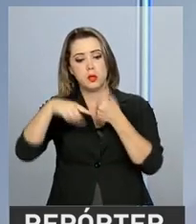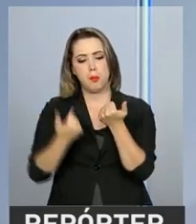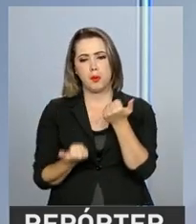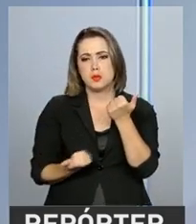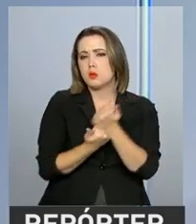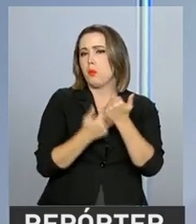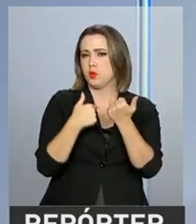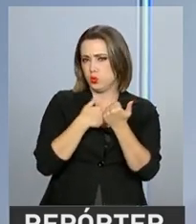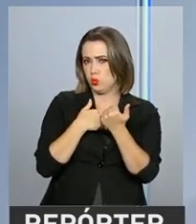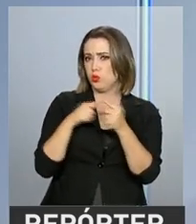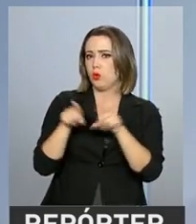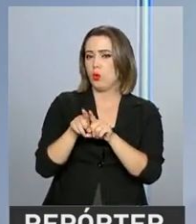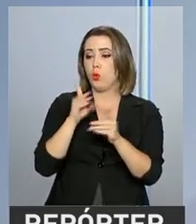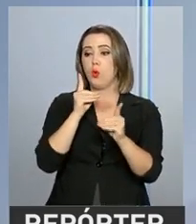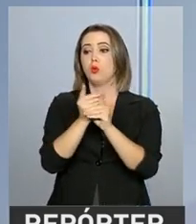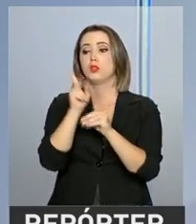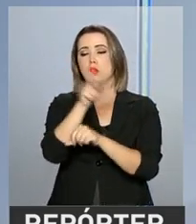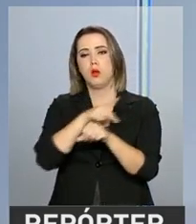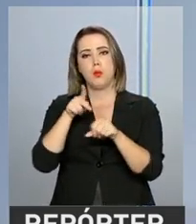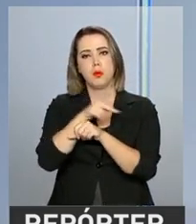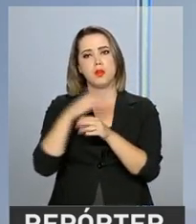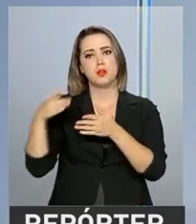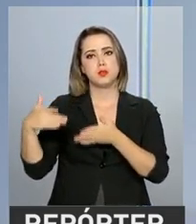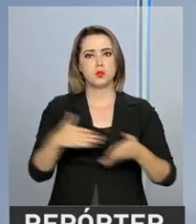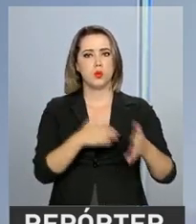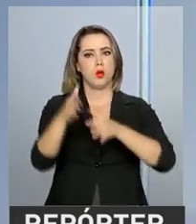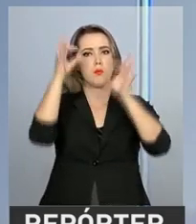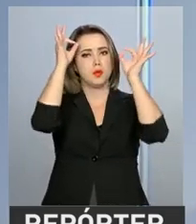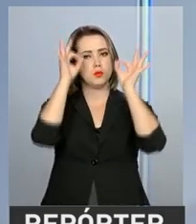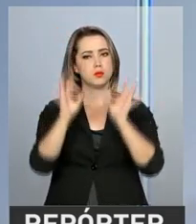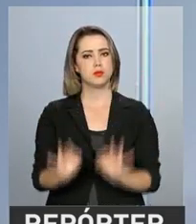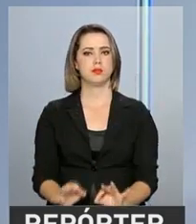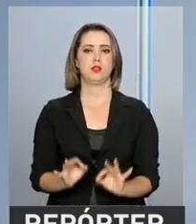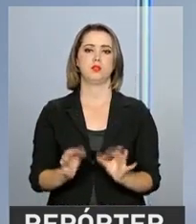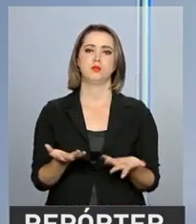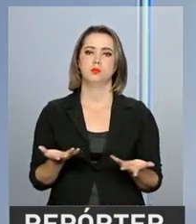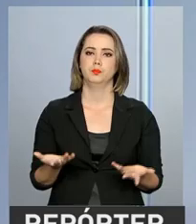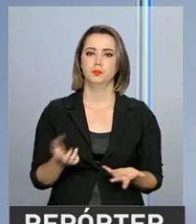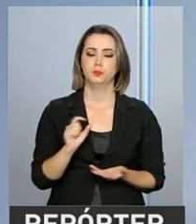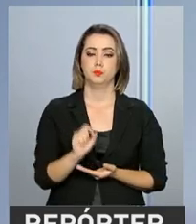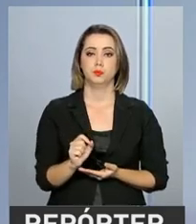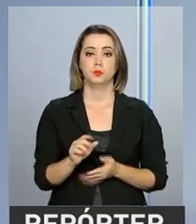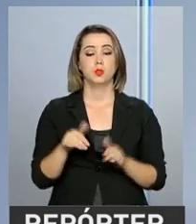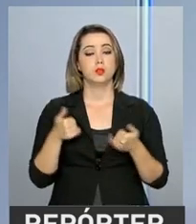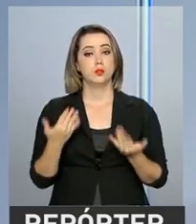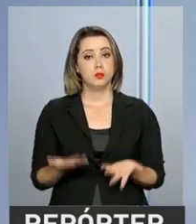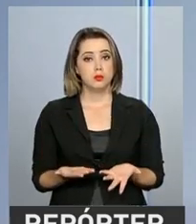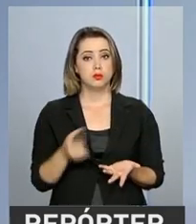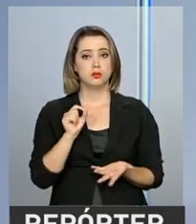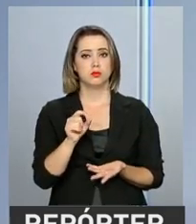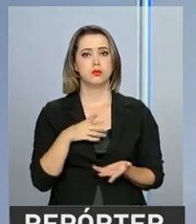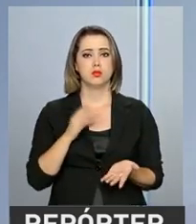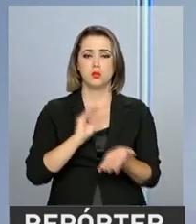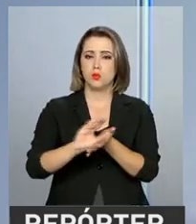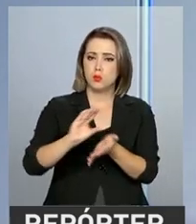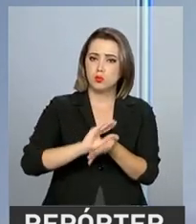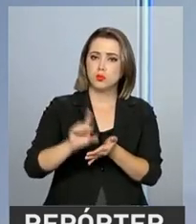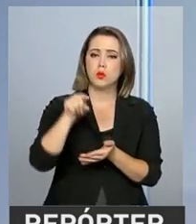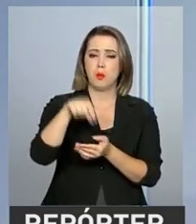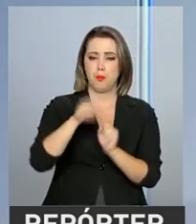mim encontrará um país em que a locomotiva pode andar tranquilamente porque os trilhos estarão colocados. Portanto, invistam no